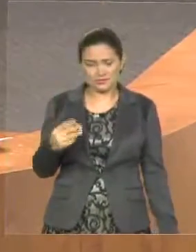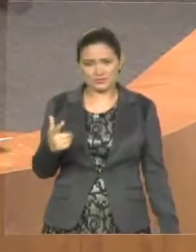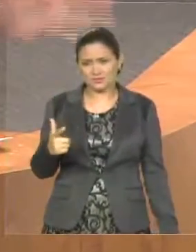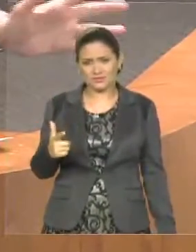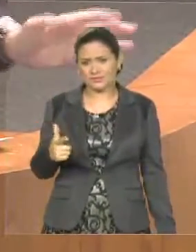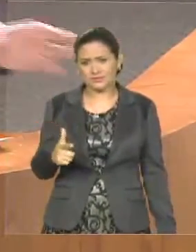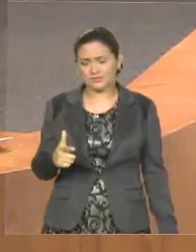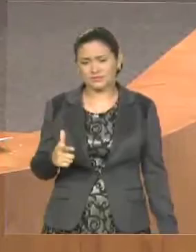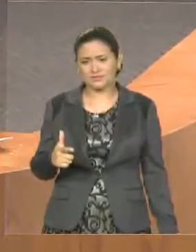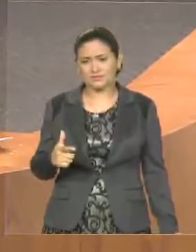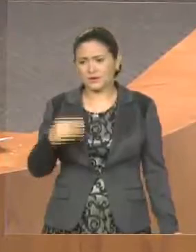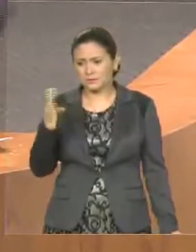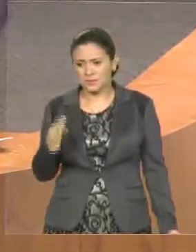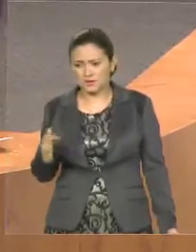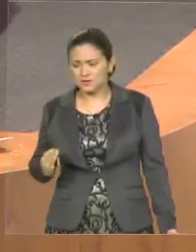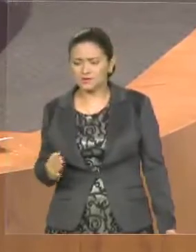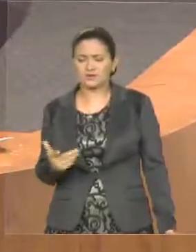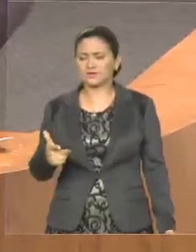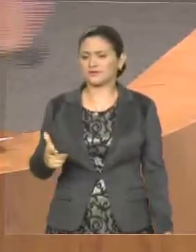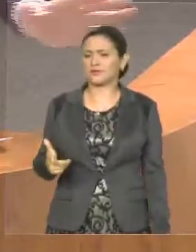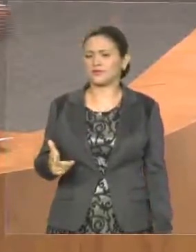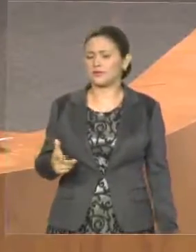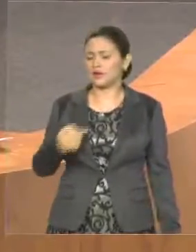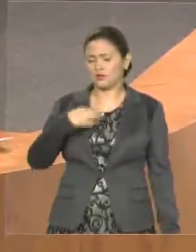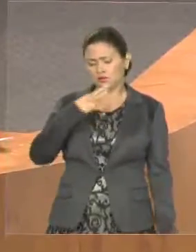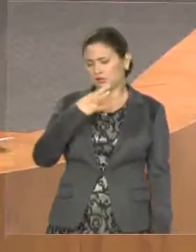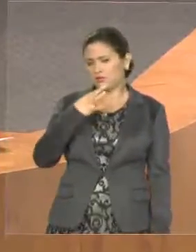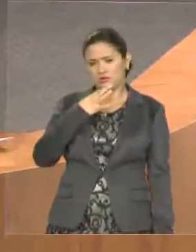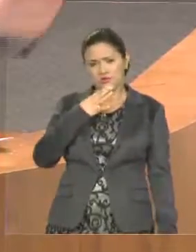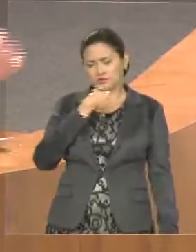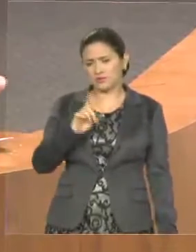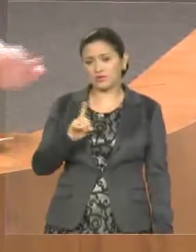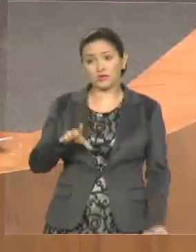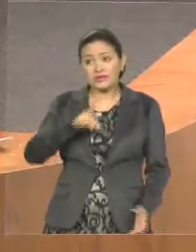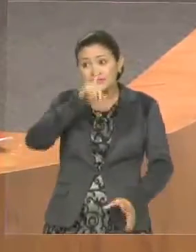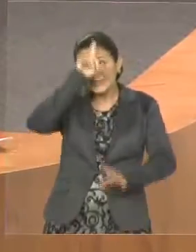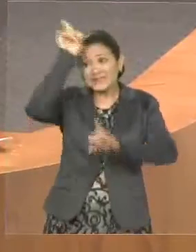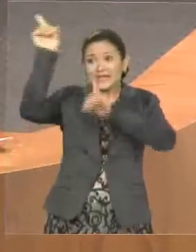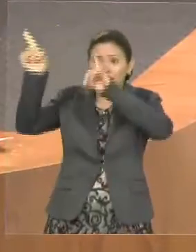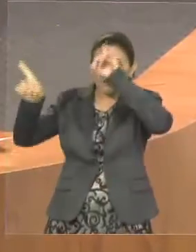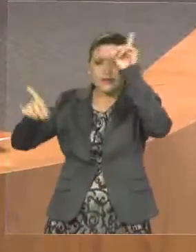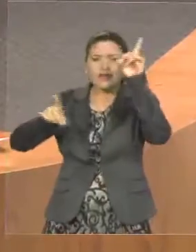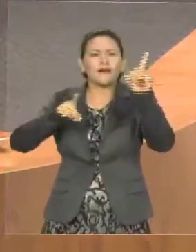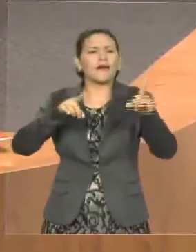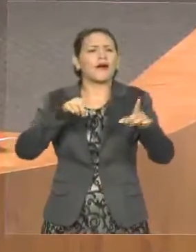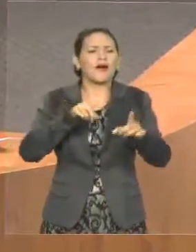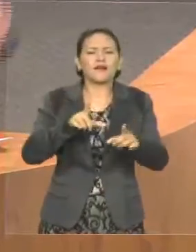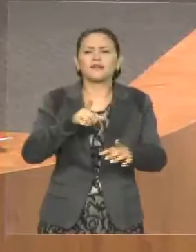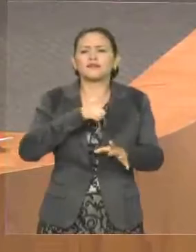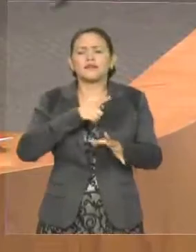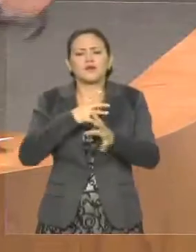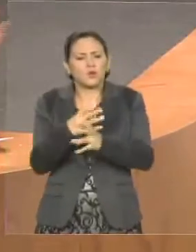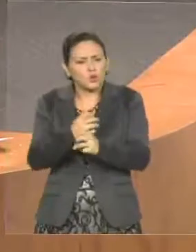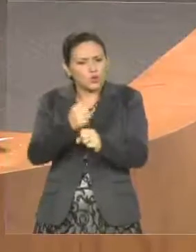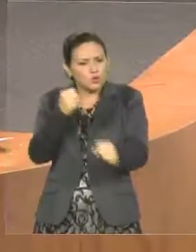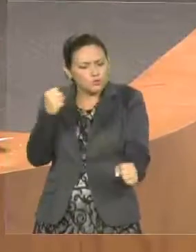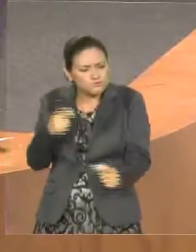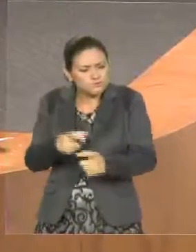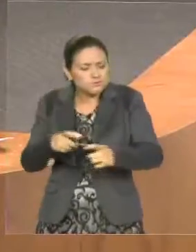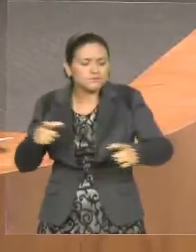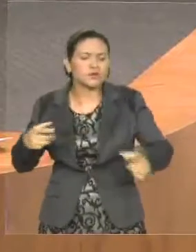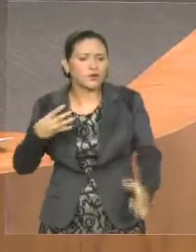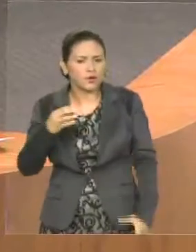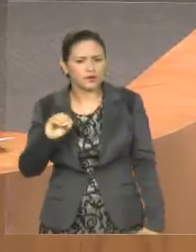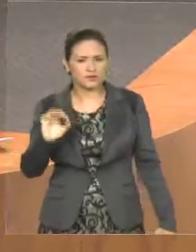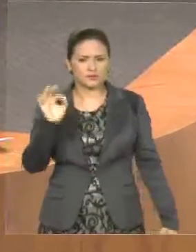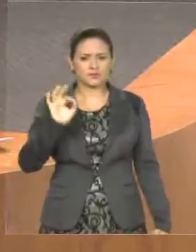do Facebook, talvez você consiga um negócio muito bom que lhe dê aí uma margem de 40%. Agora, o governador Flávio Dino, que